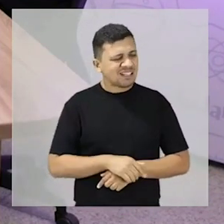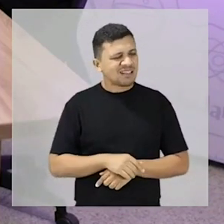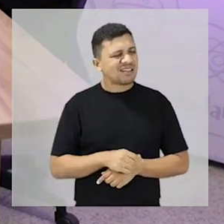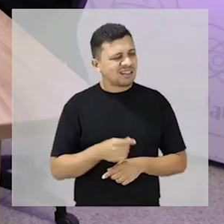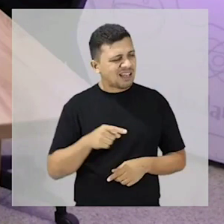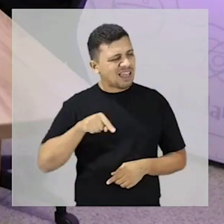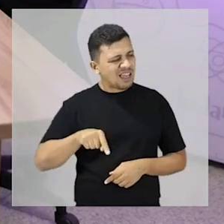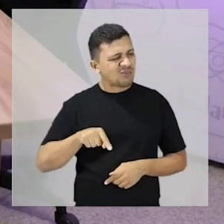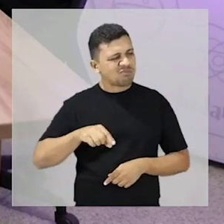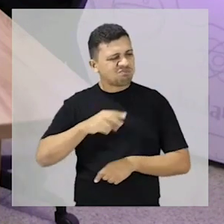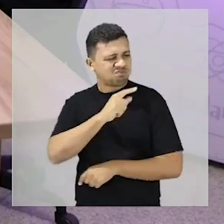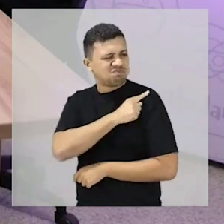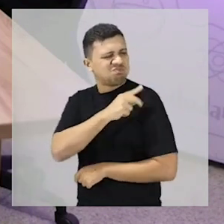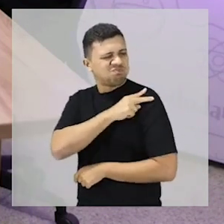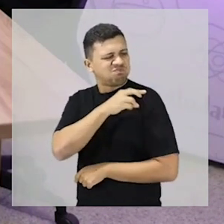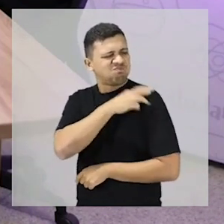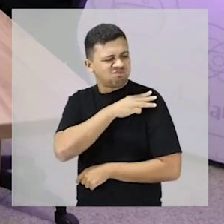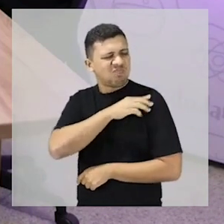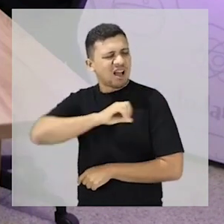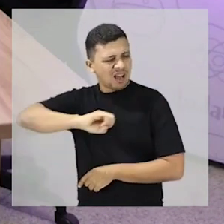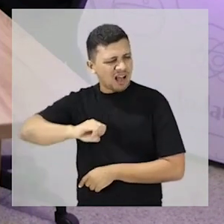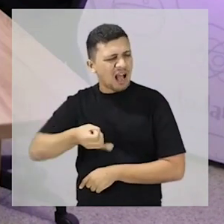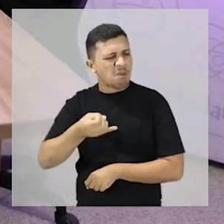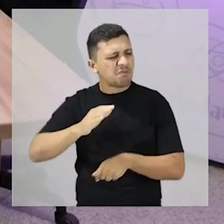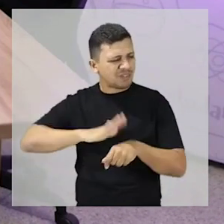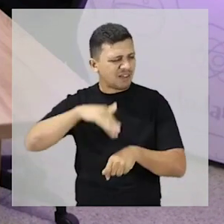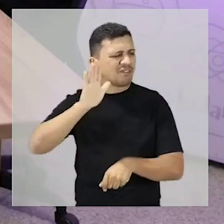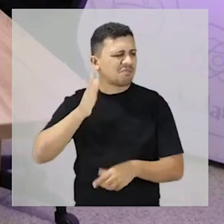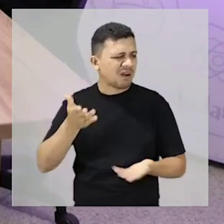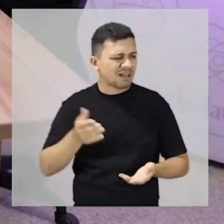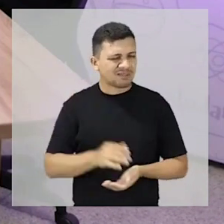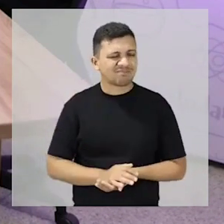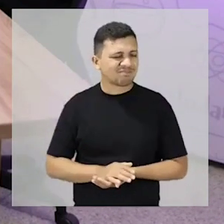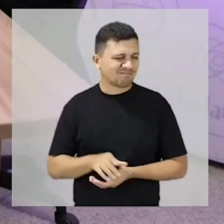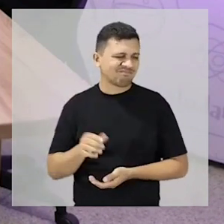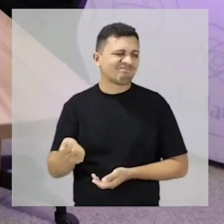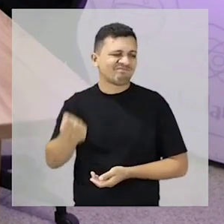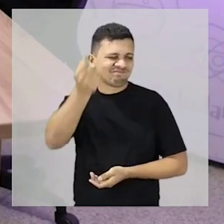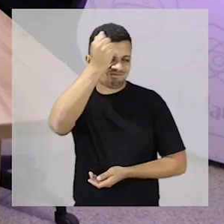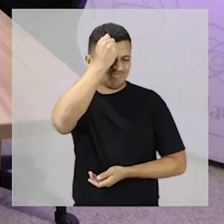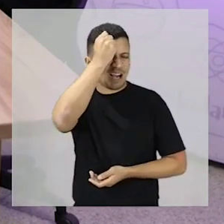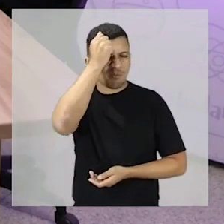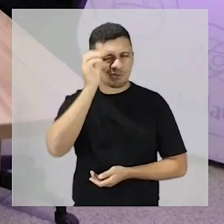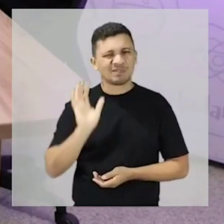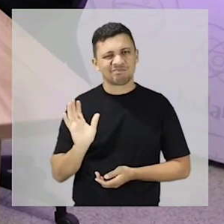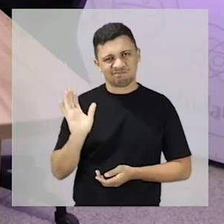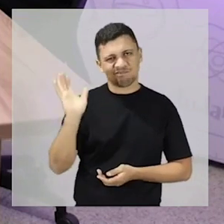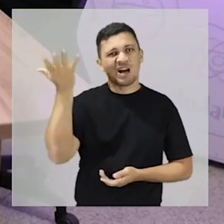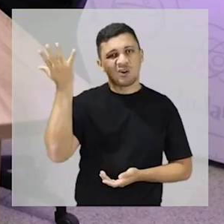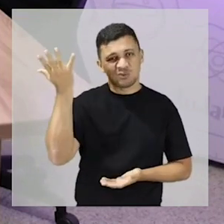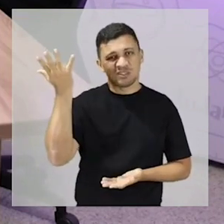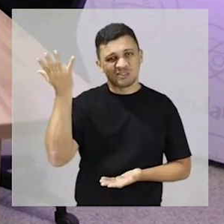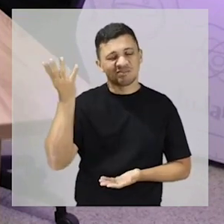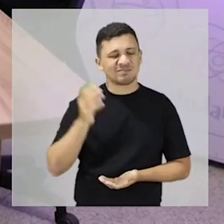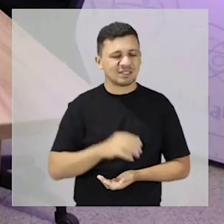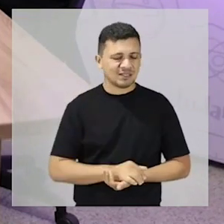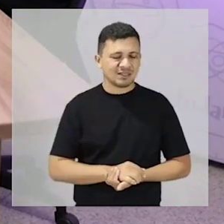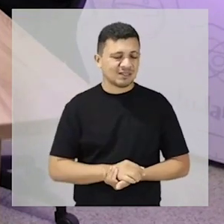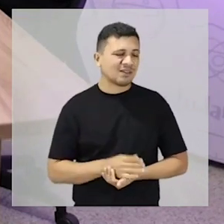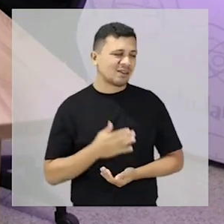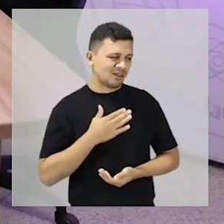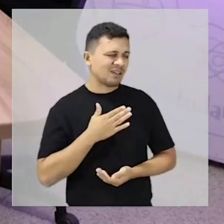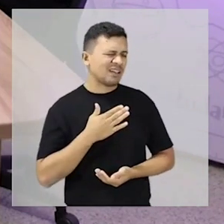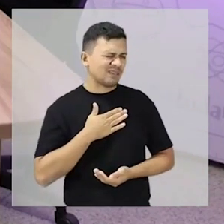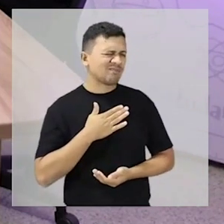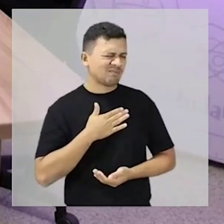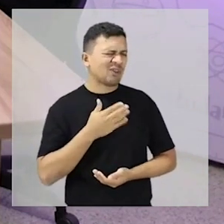ter aproveitado mais ali o ensino médio, né? Sim. E acontece muito isso, esse arrependimento pós-ensino médio, pós-terceiro ano. Aconteceu comigo também. Aconteceu também,